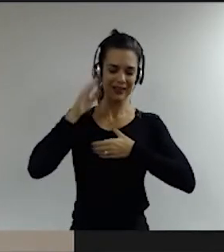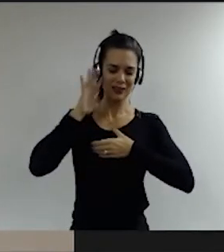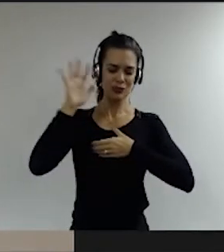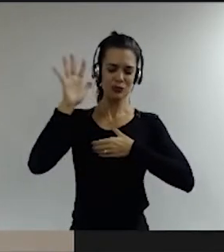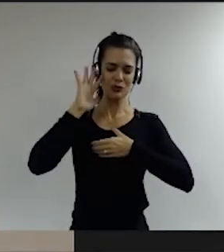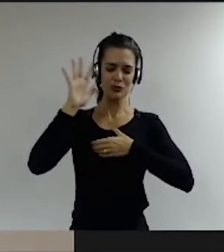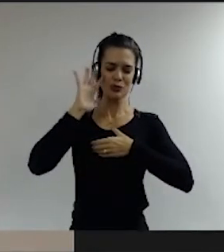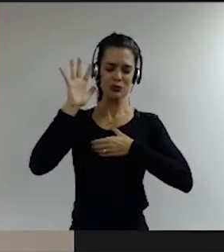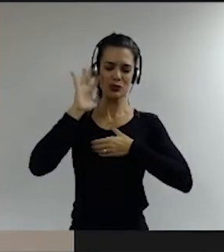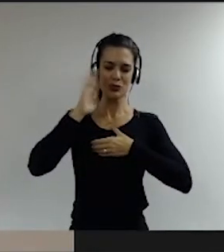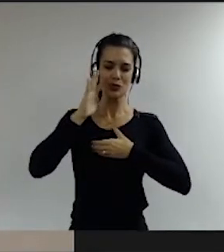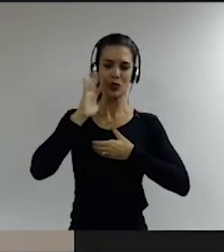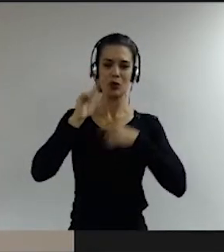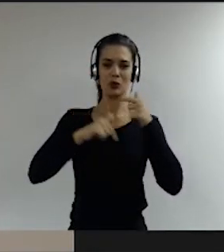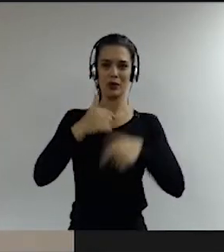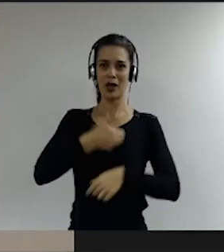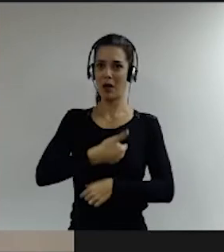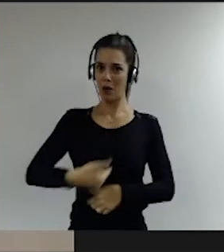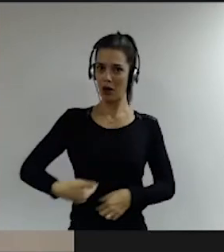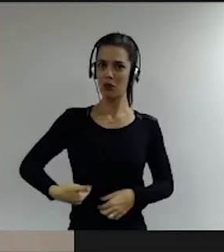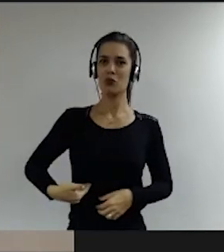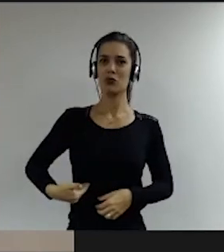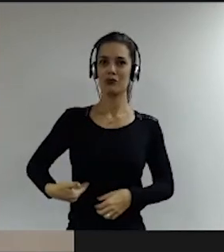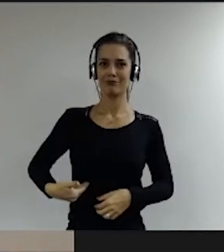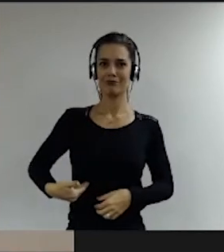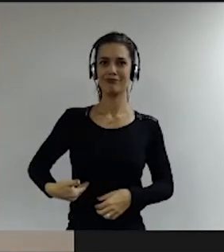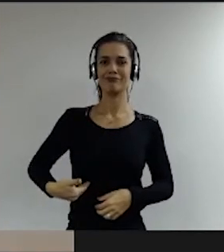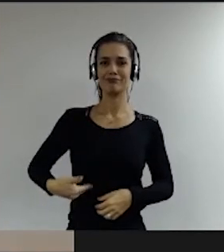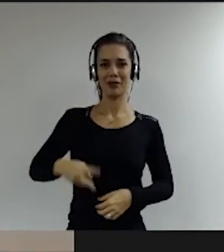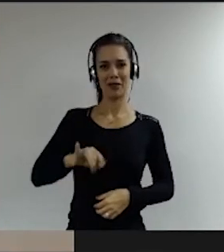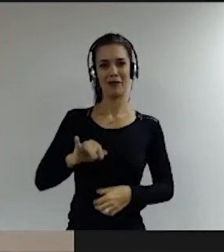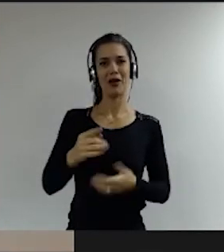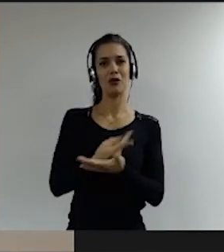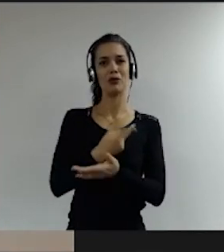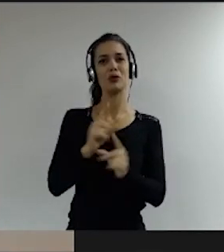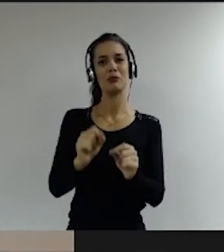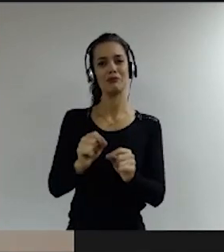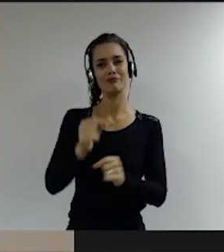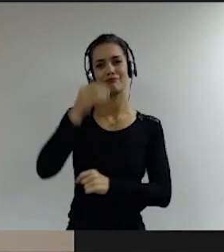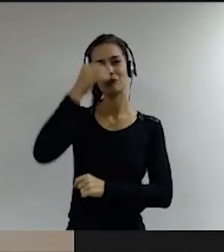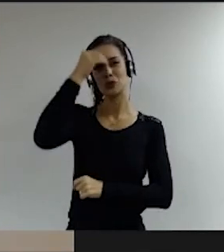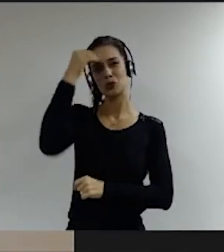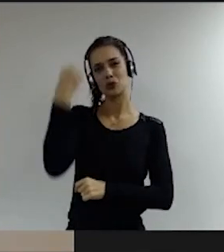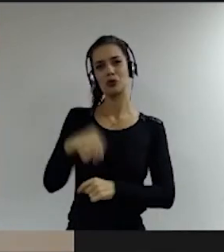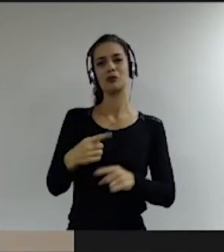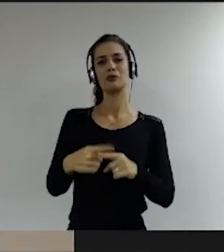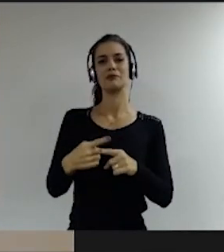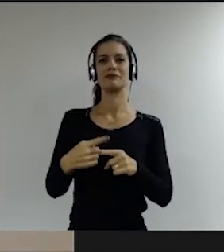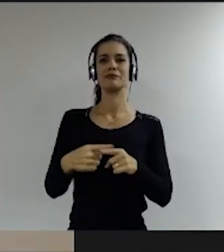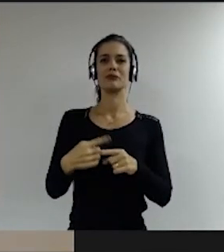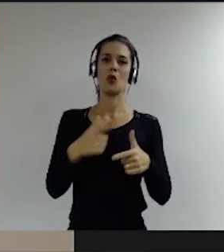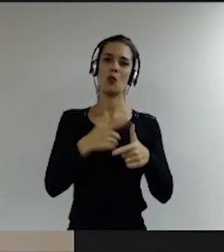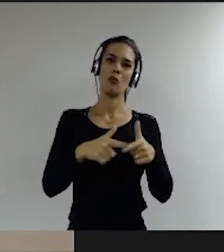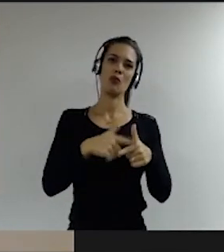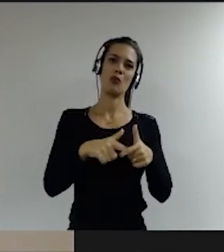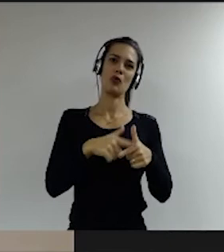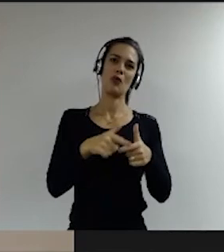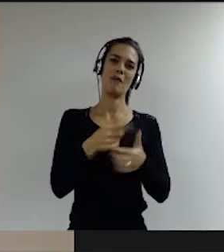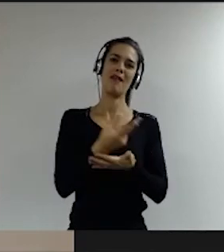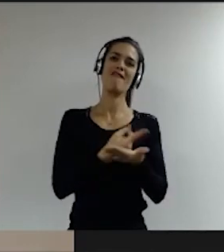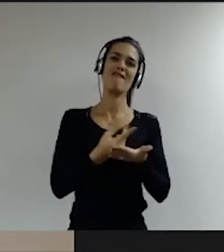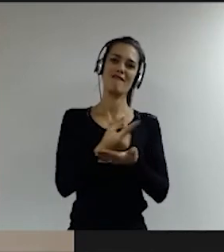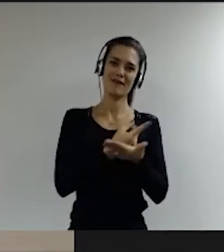pública, sonho esse que também será frustrado pela crise fiscal que o país